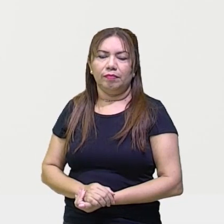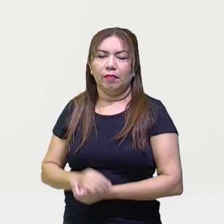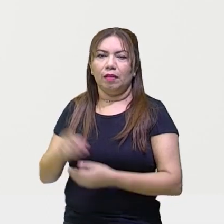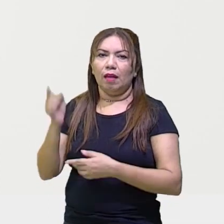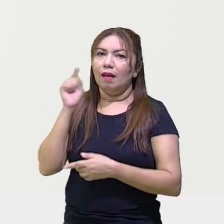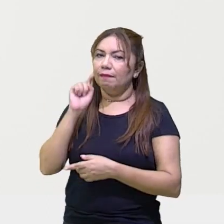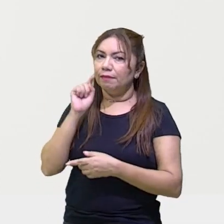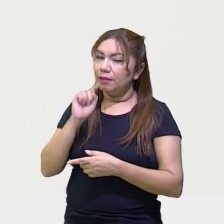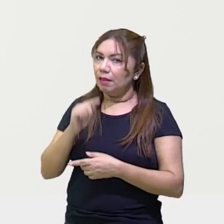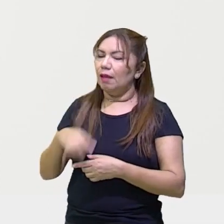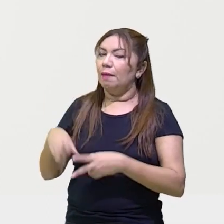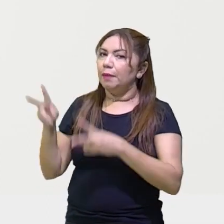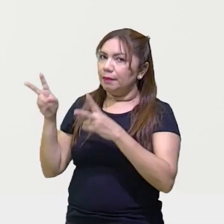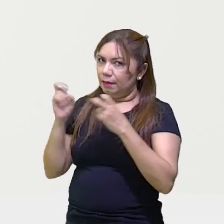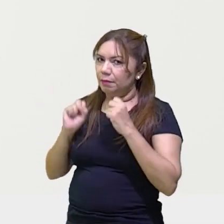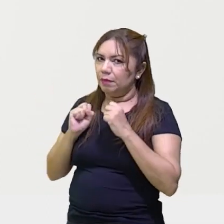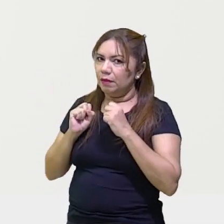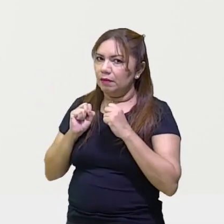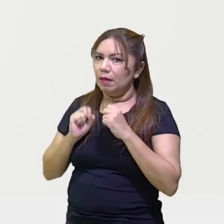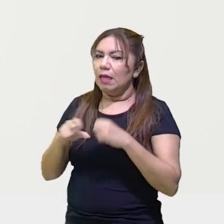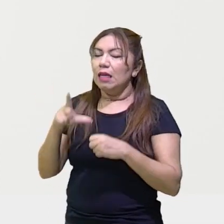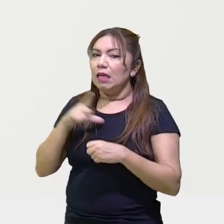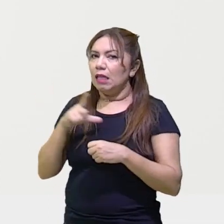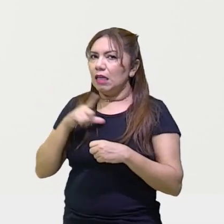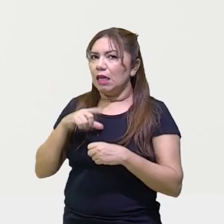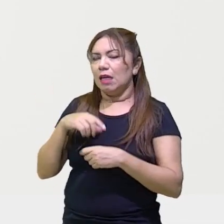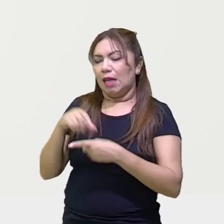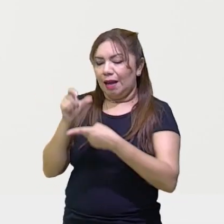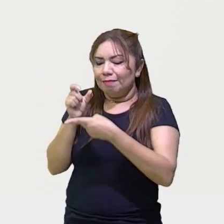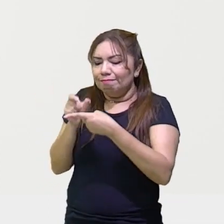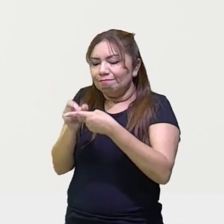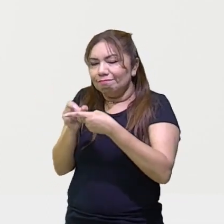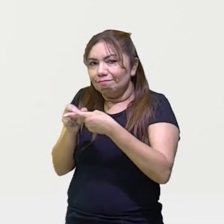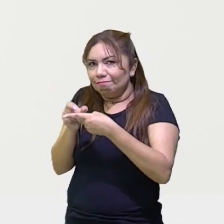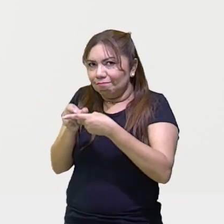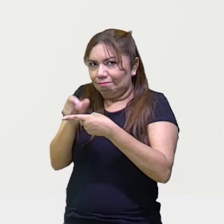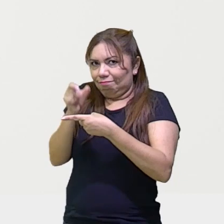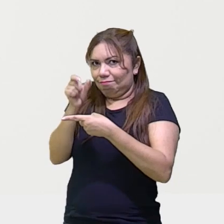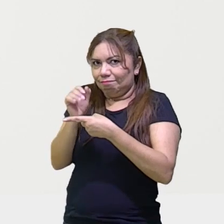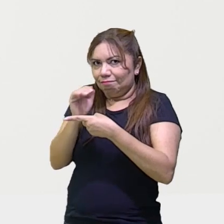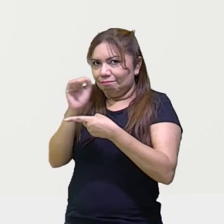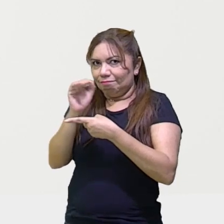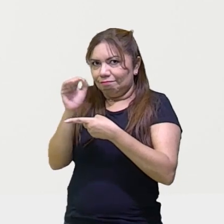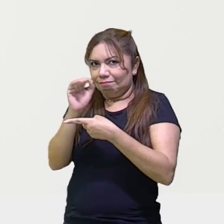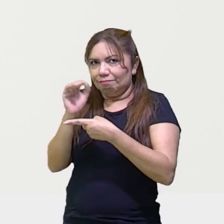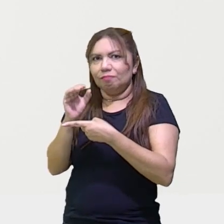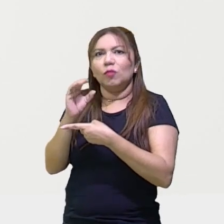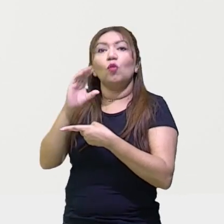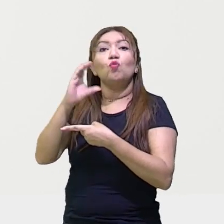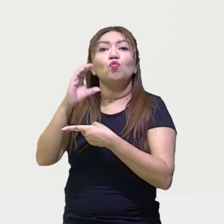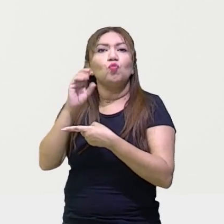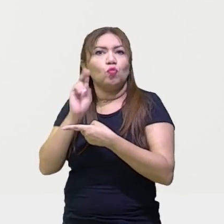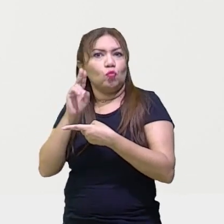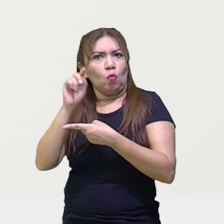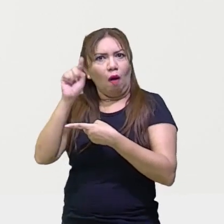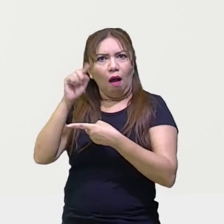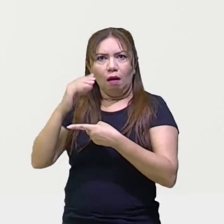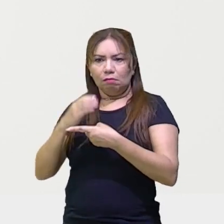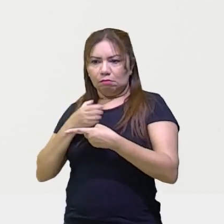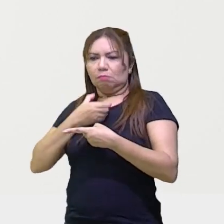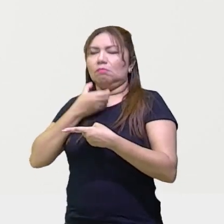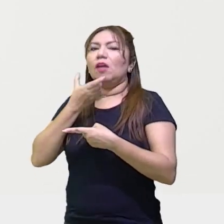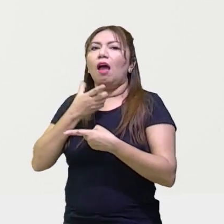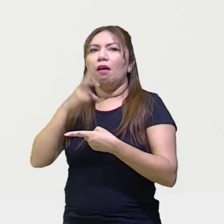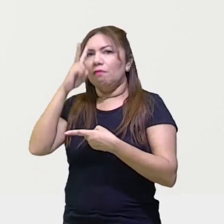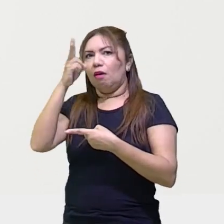Você deve ter percebido que a sílaba su é pronunciada com mais intensidade que a sílaba